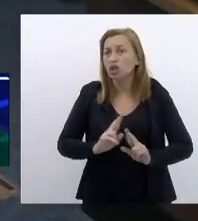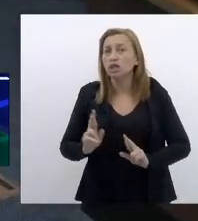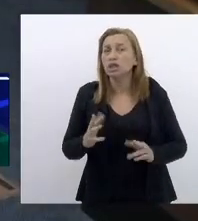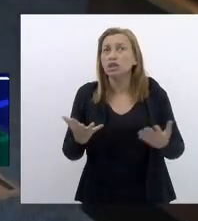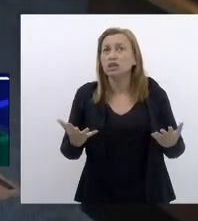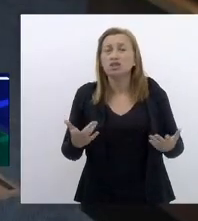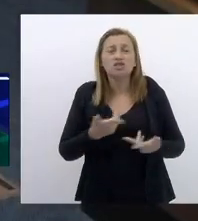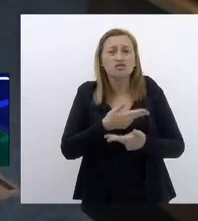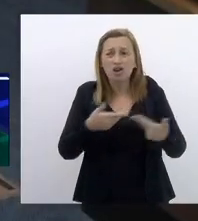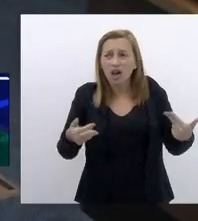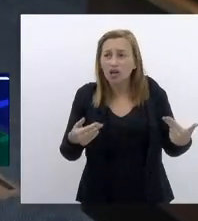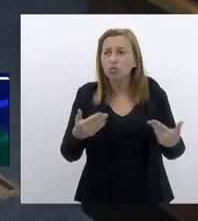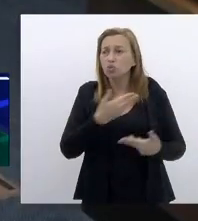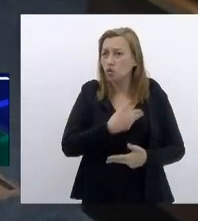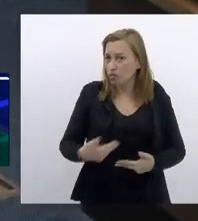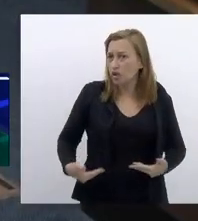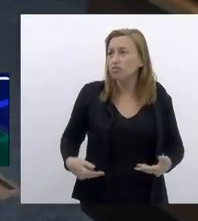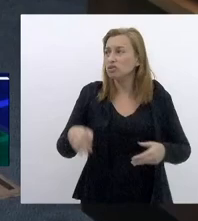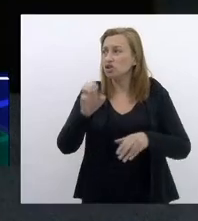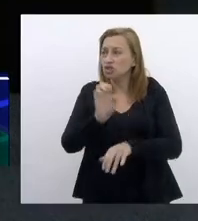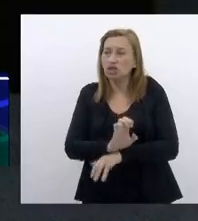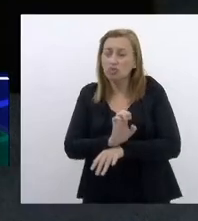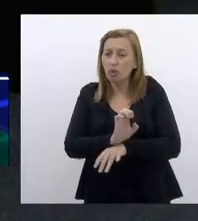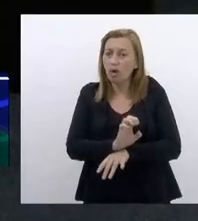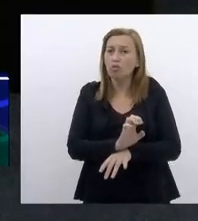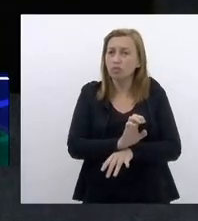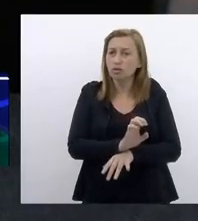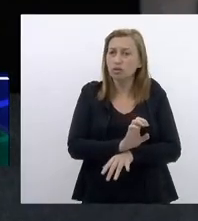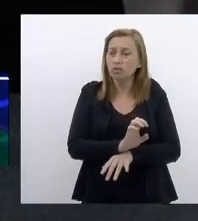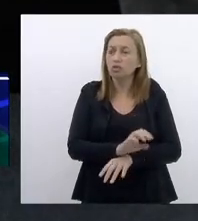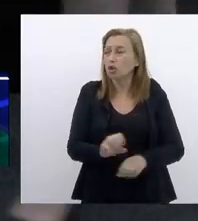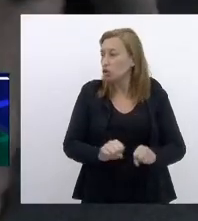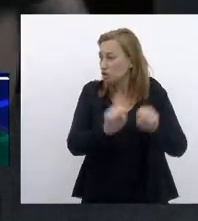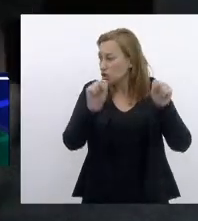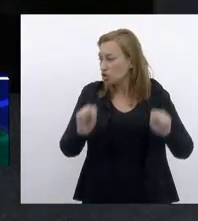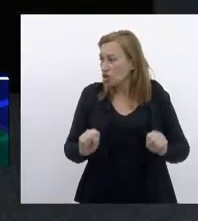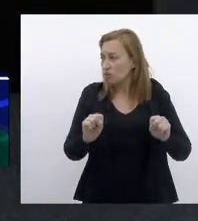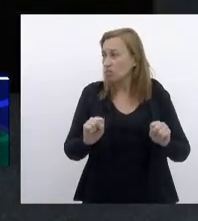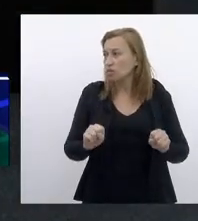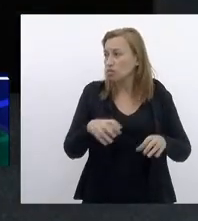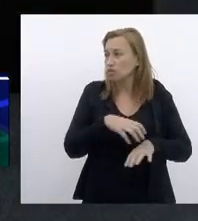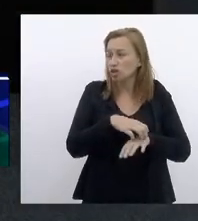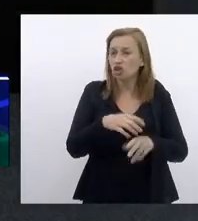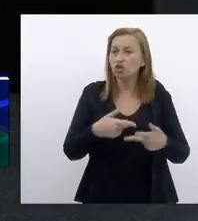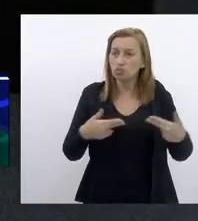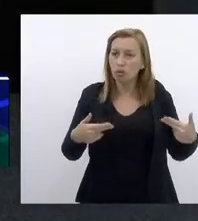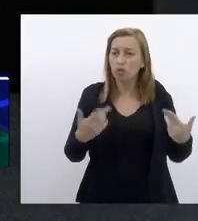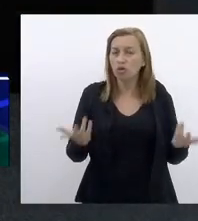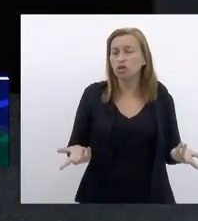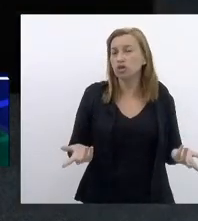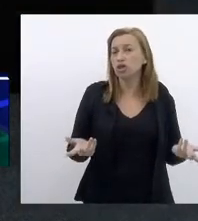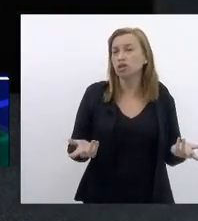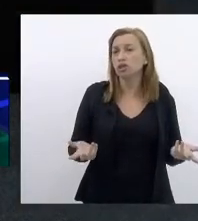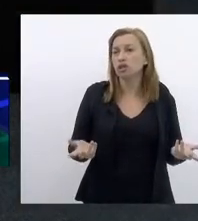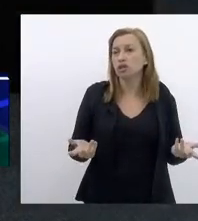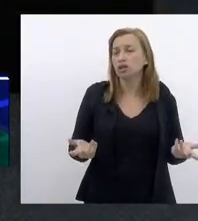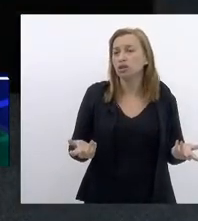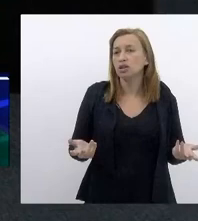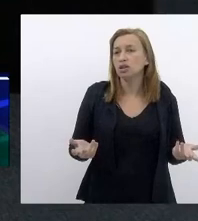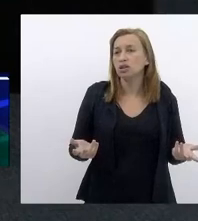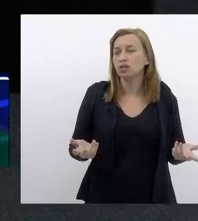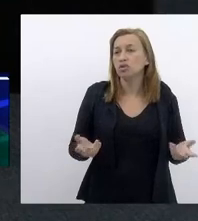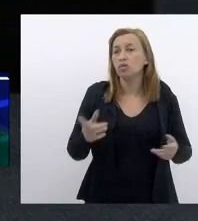de vários governos estaduais com o sistema do transporte rodoviário, notadamente